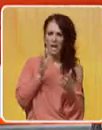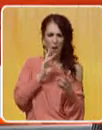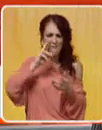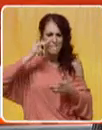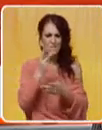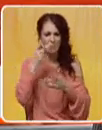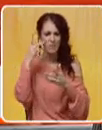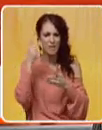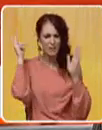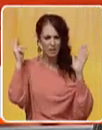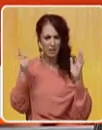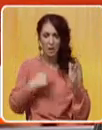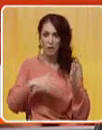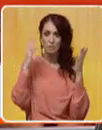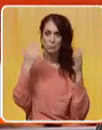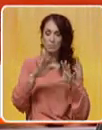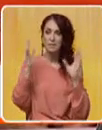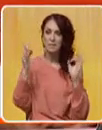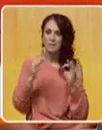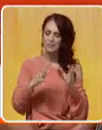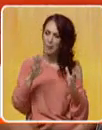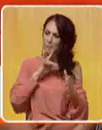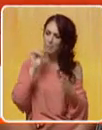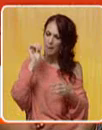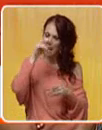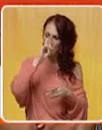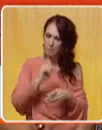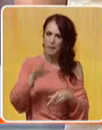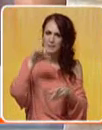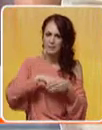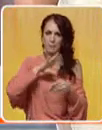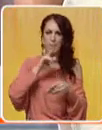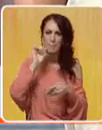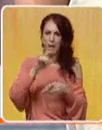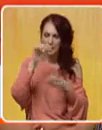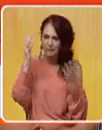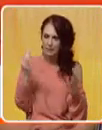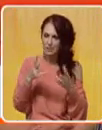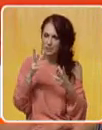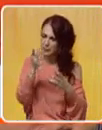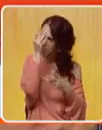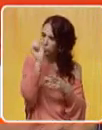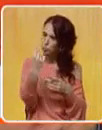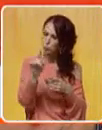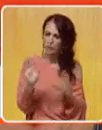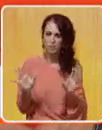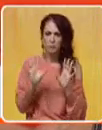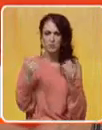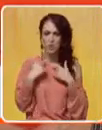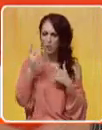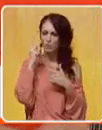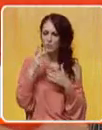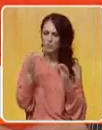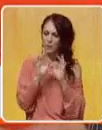dediquei muito à televisão e aos meus pais mas esse património ninguém te tira tens recordações que ninguém terá não tenho recordações mas talvez não